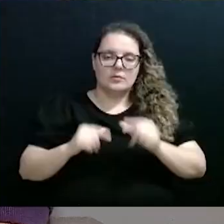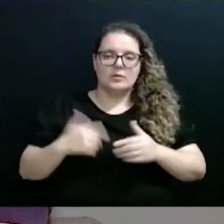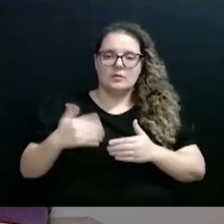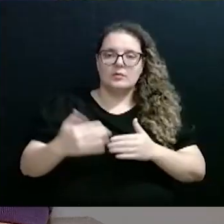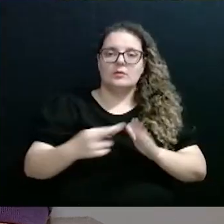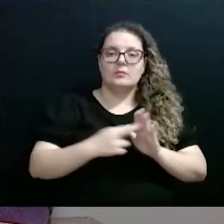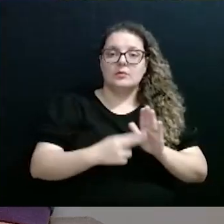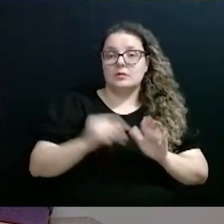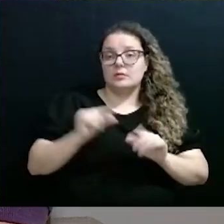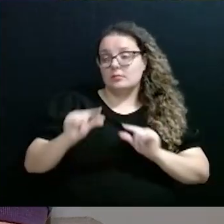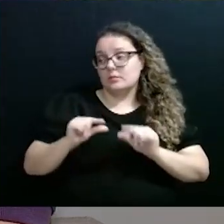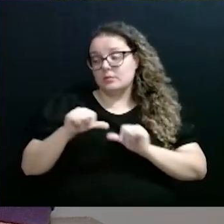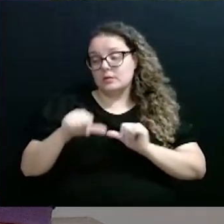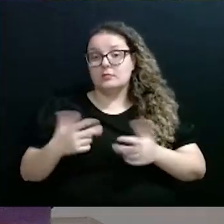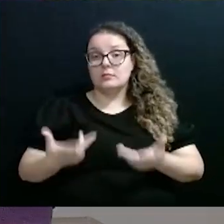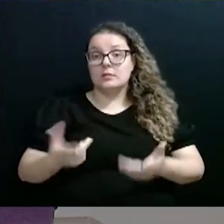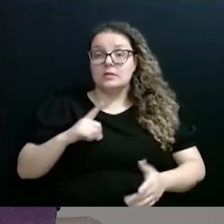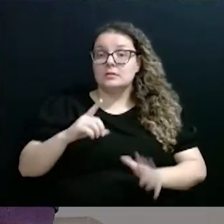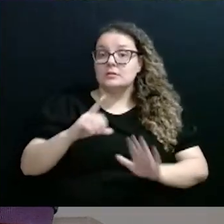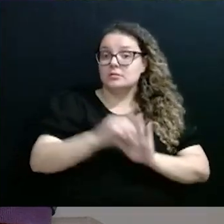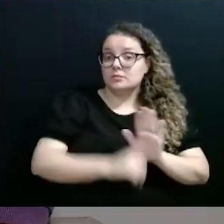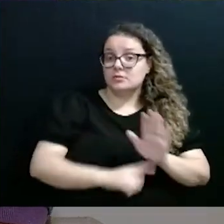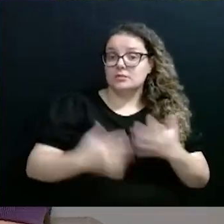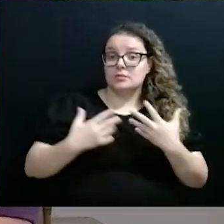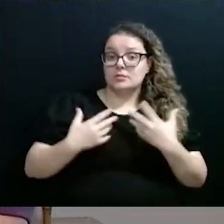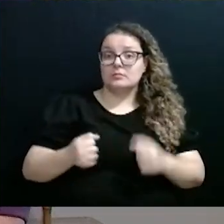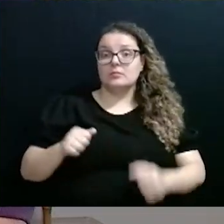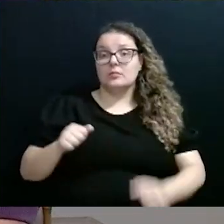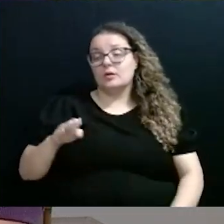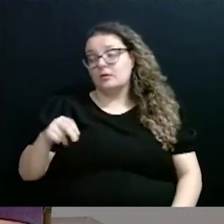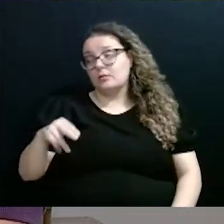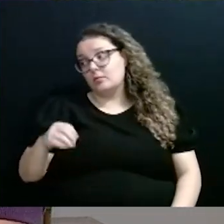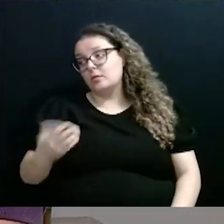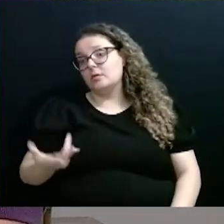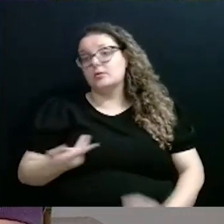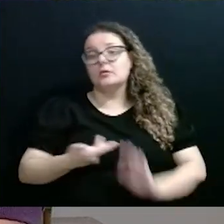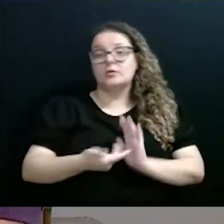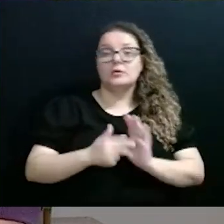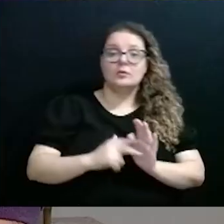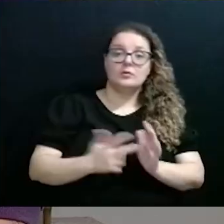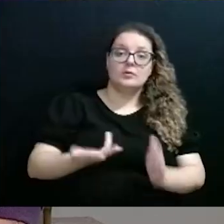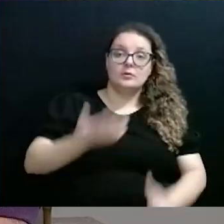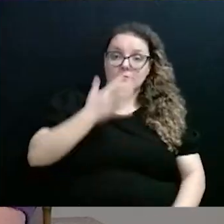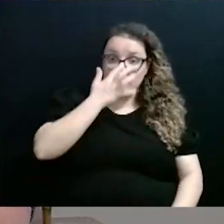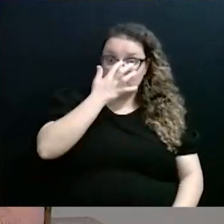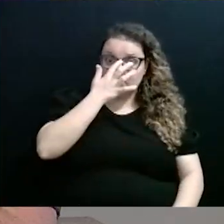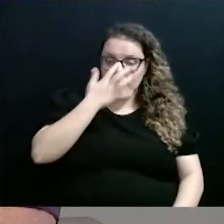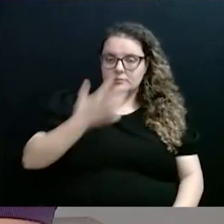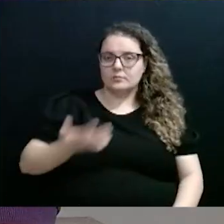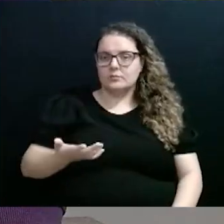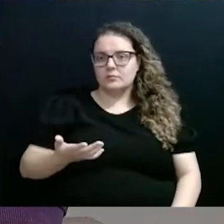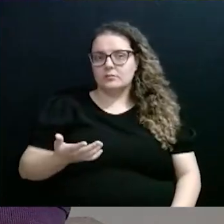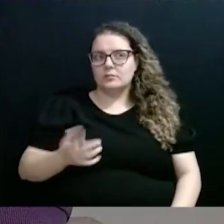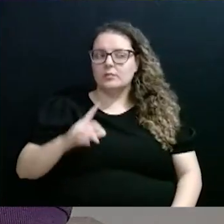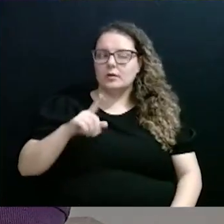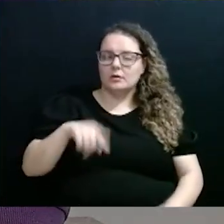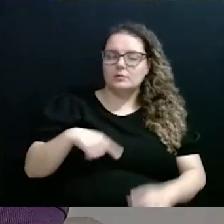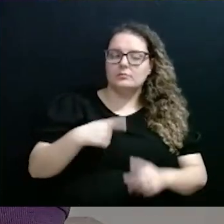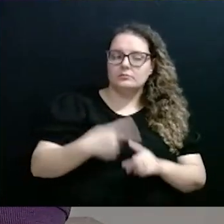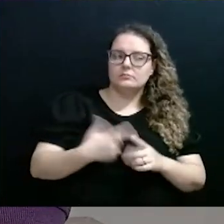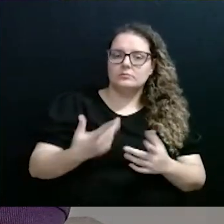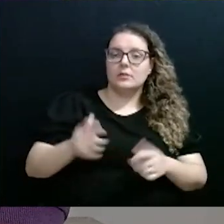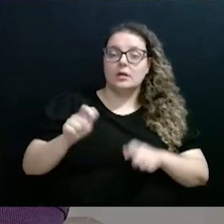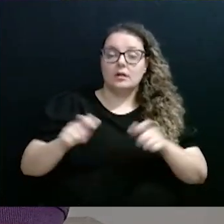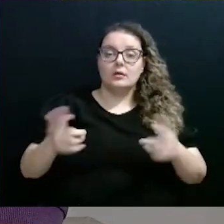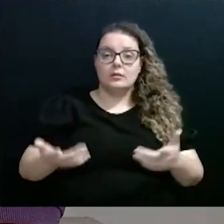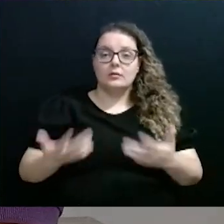pequena mudança, mas elas têm direito a receber esse abono, e abono significa um adicional. Então essas